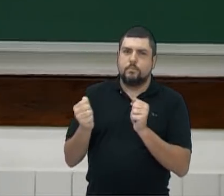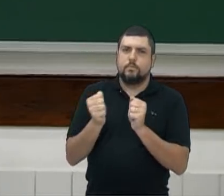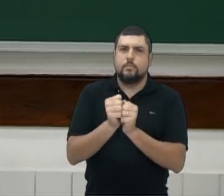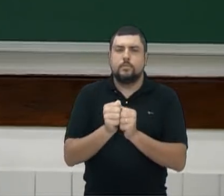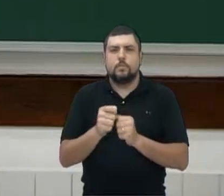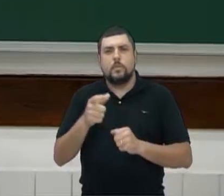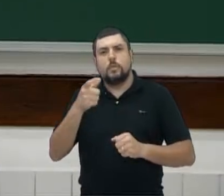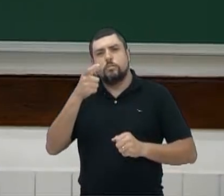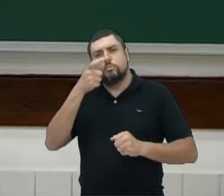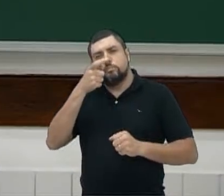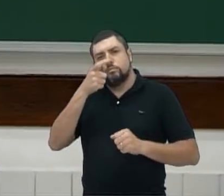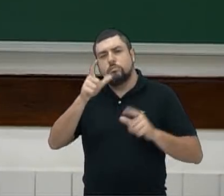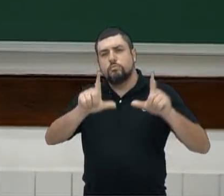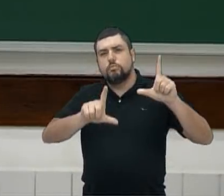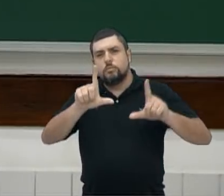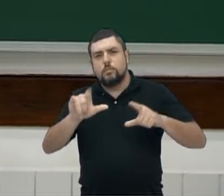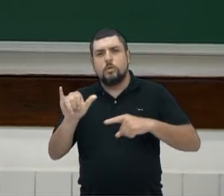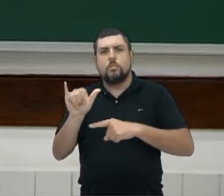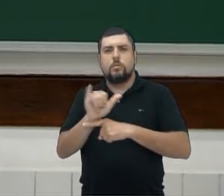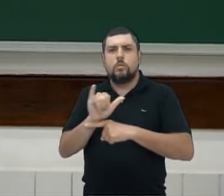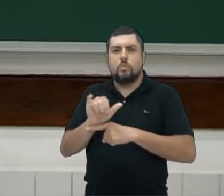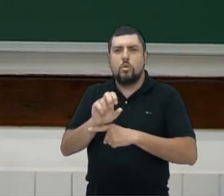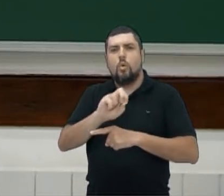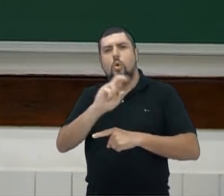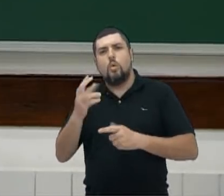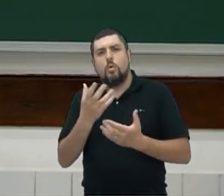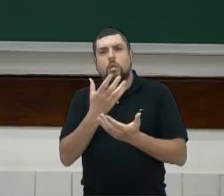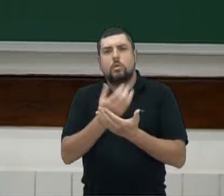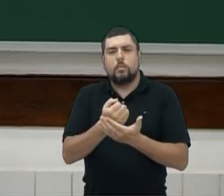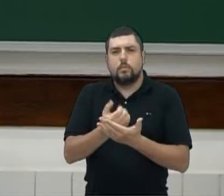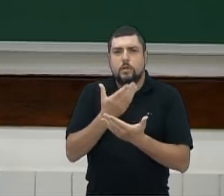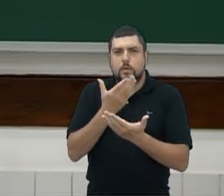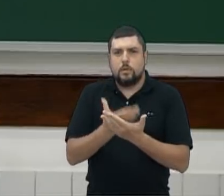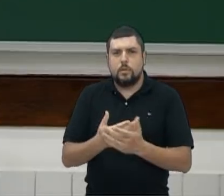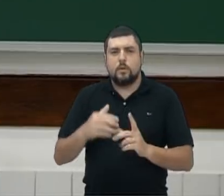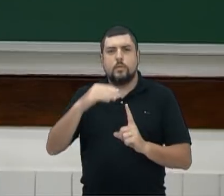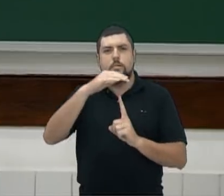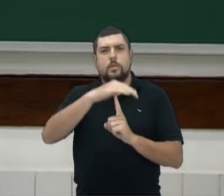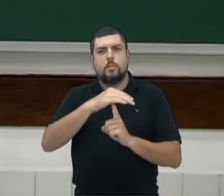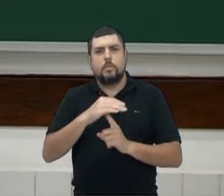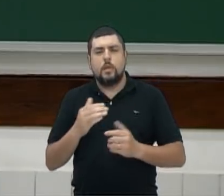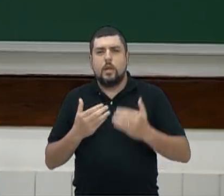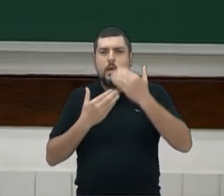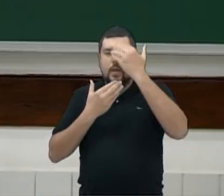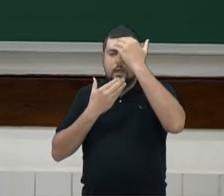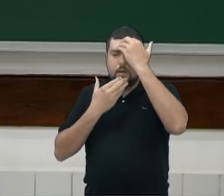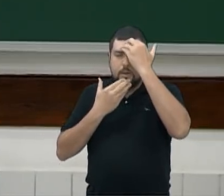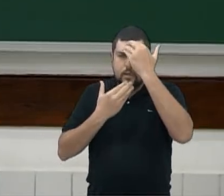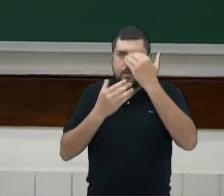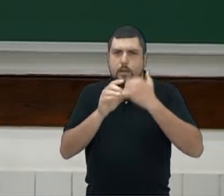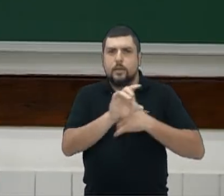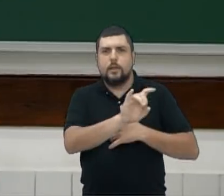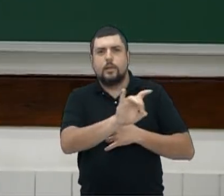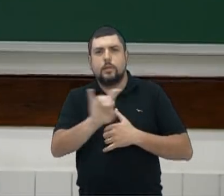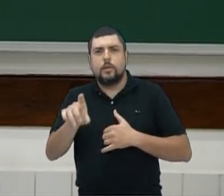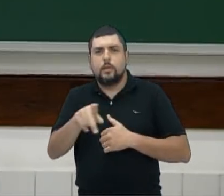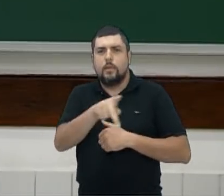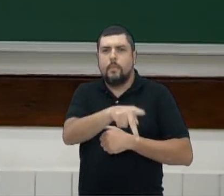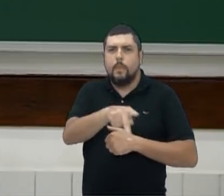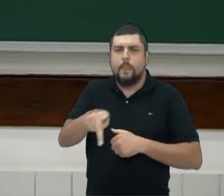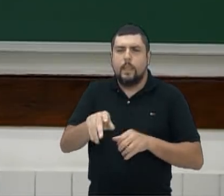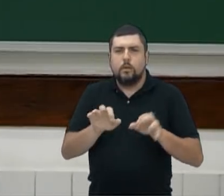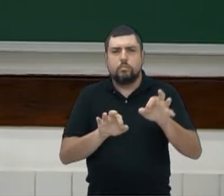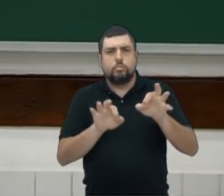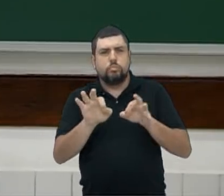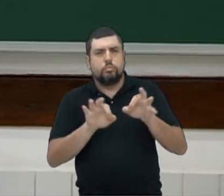pela televisão, pelo YouTube ou pelo aplicativo Aula Paraná. Agradecer aos professores que também estão envolvidos na produção e